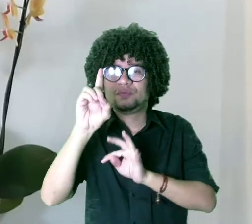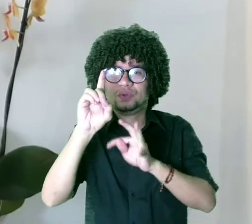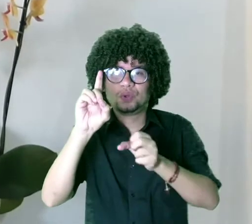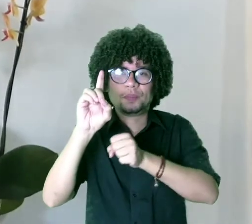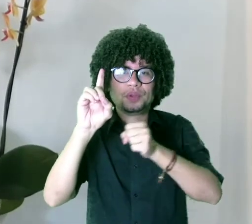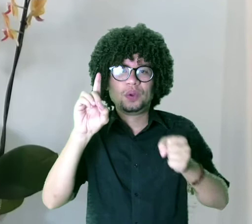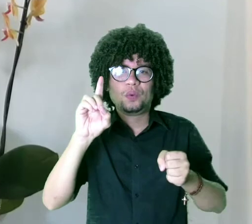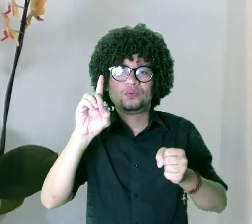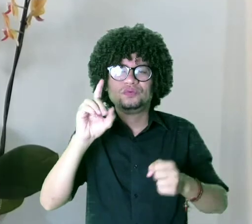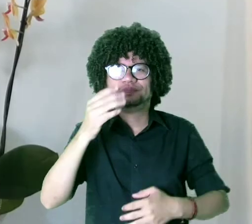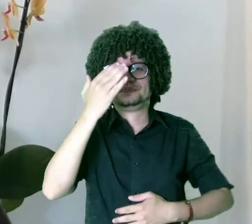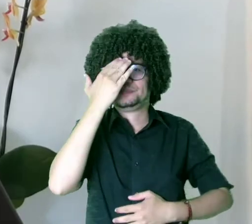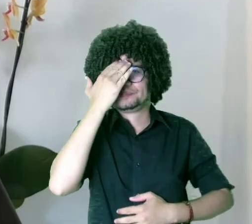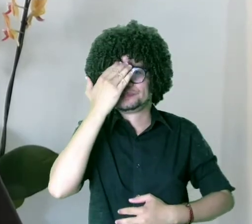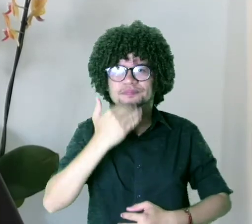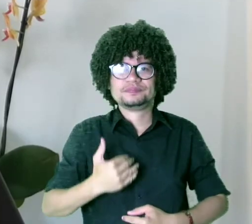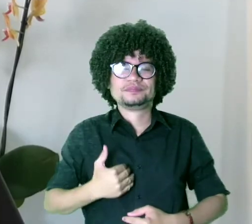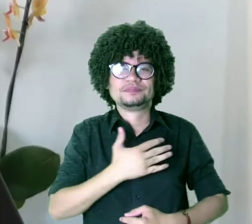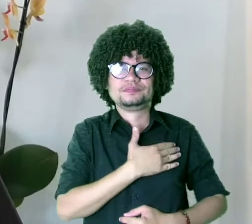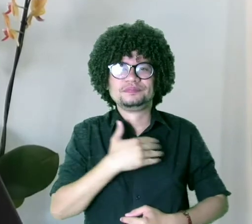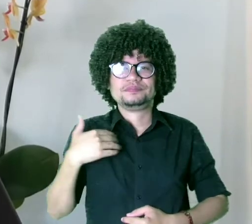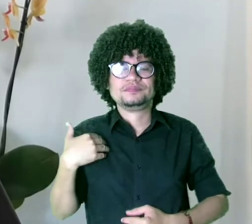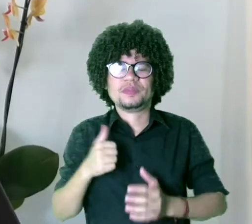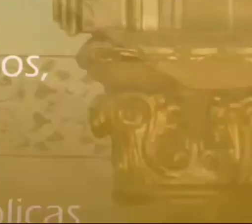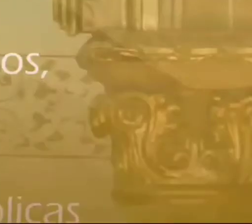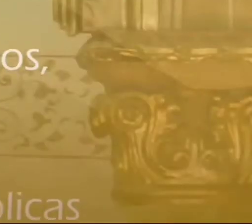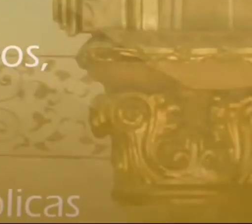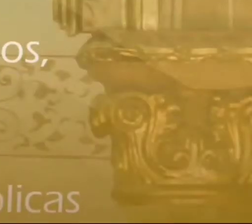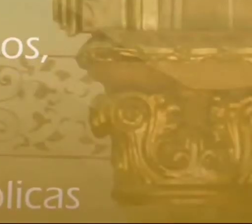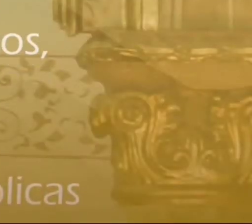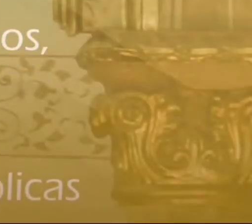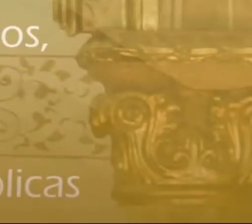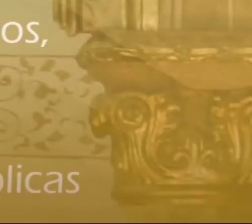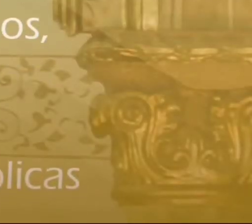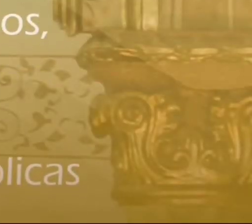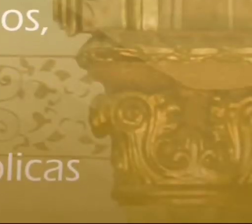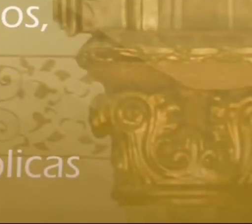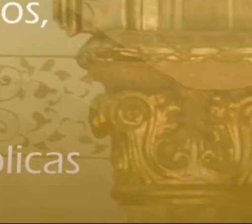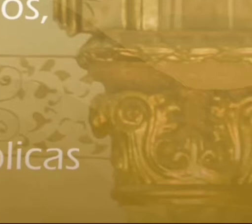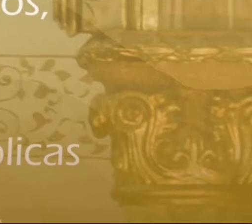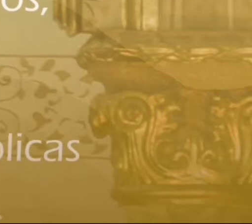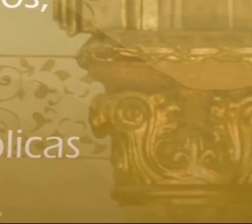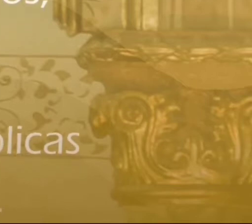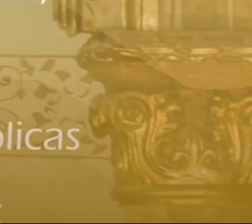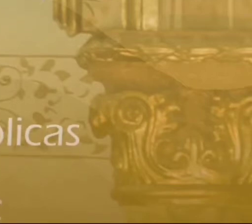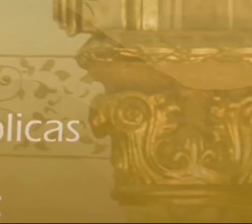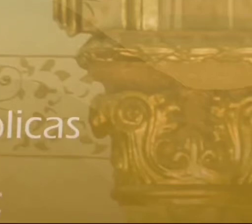Filho e Espírito Santo. Amém. A vossa